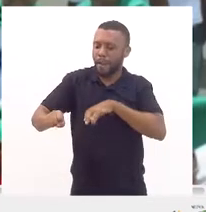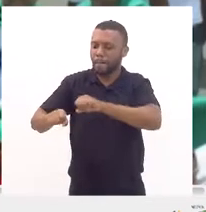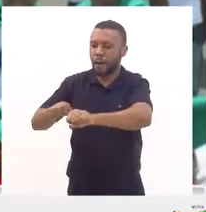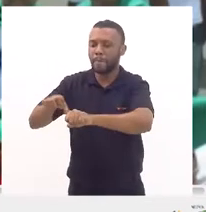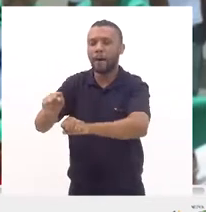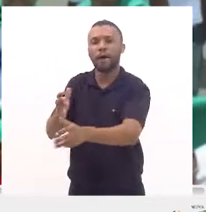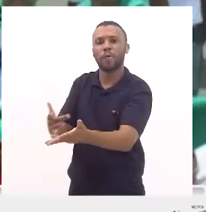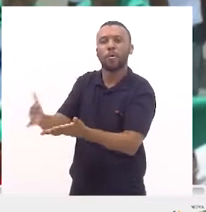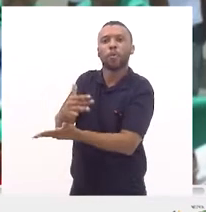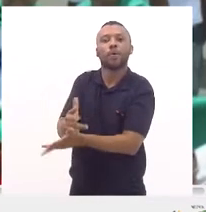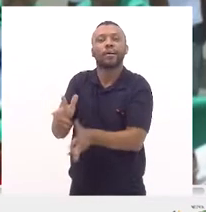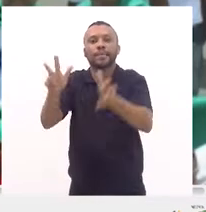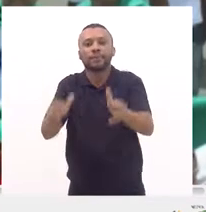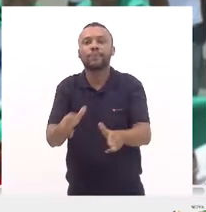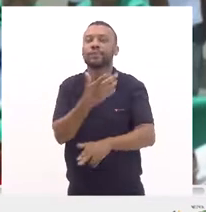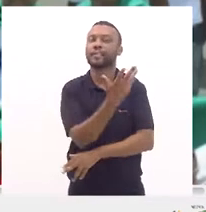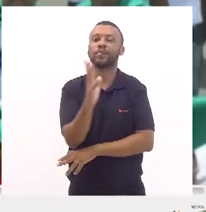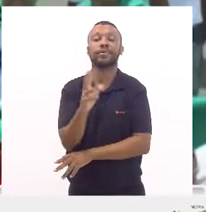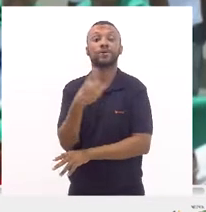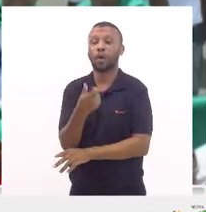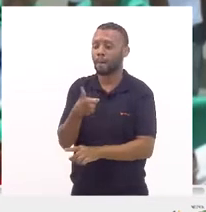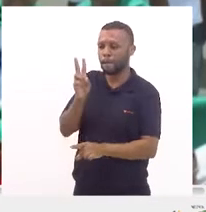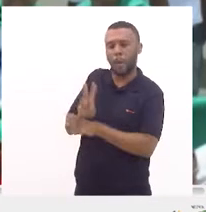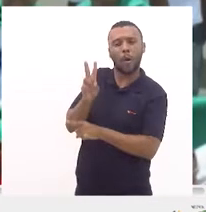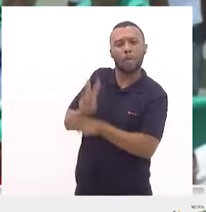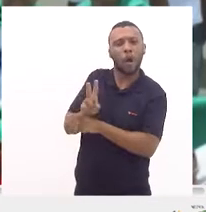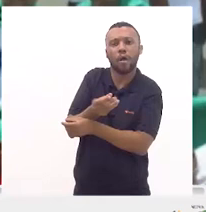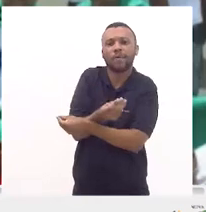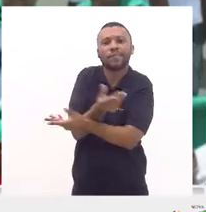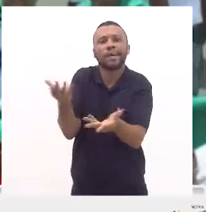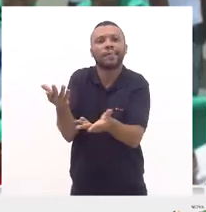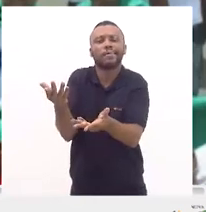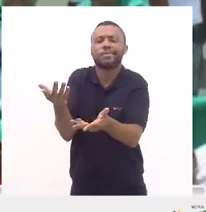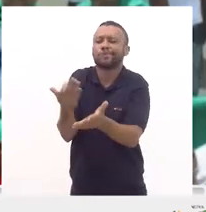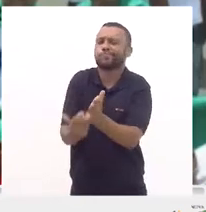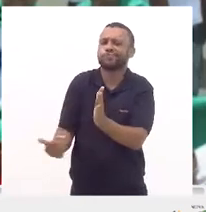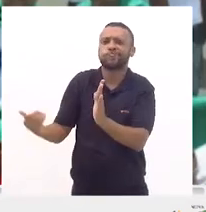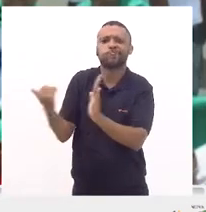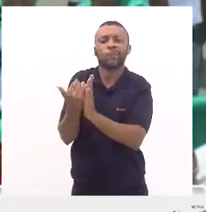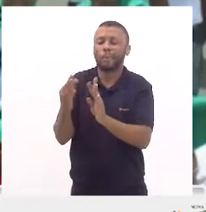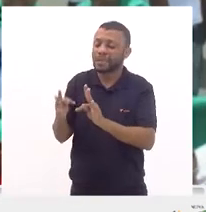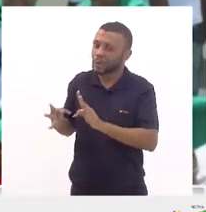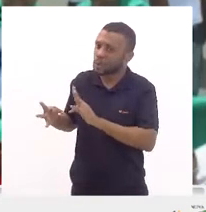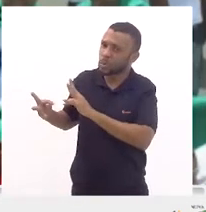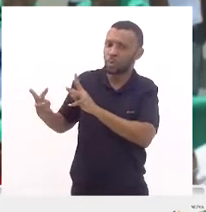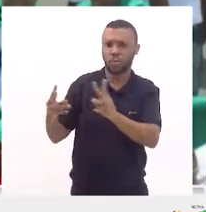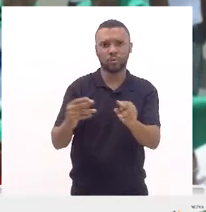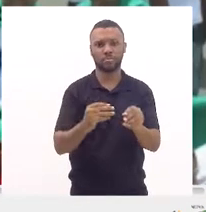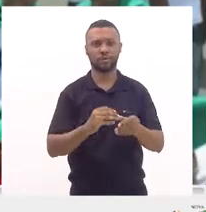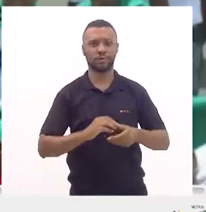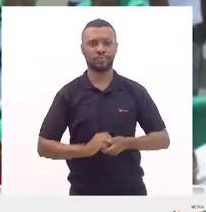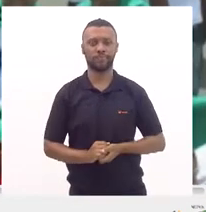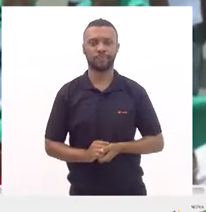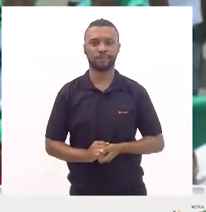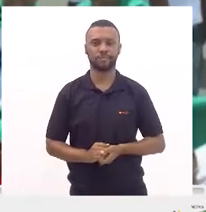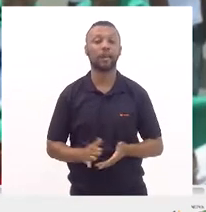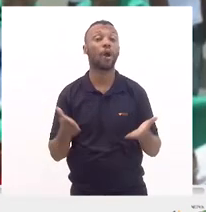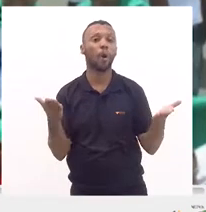esta mesma natureza que preservamos oferecia em abundância para todos.